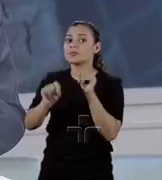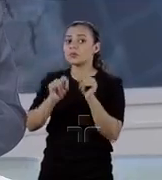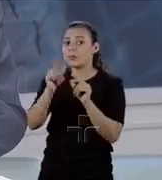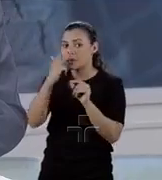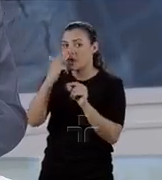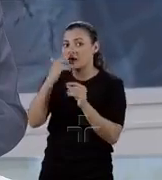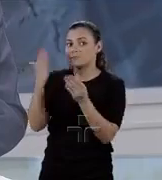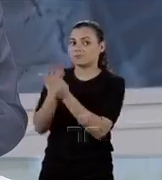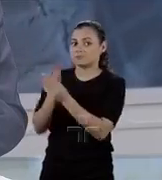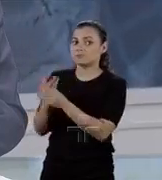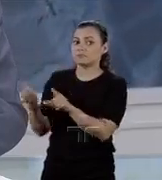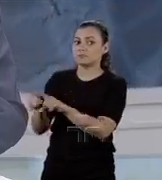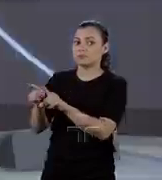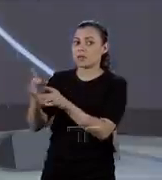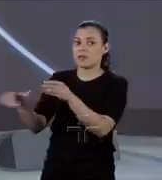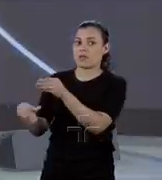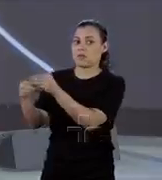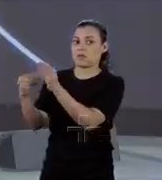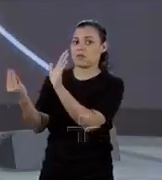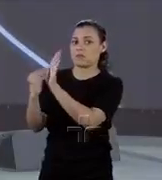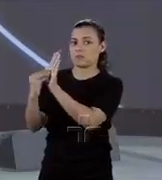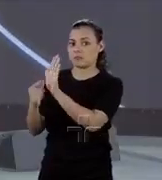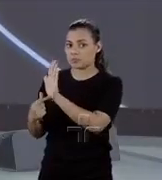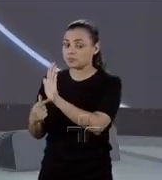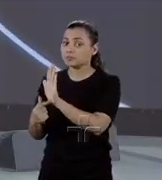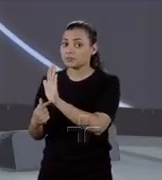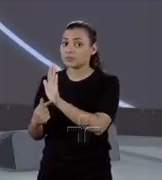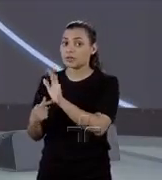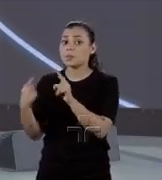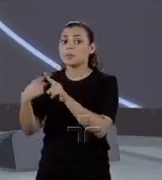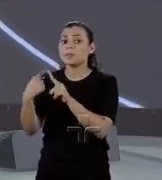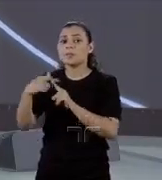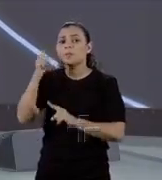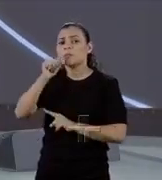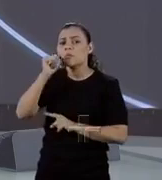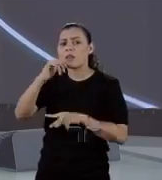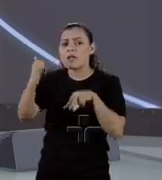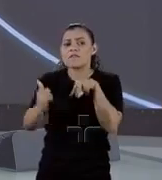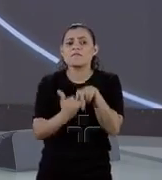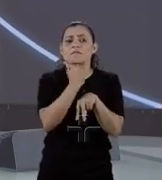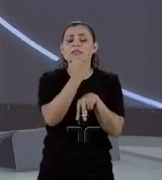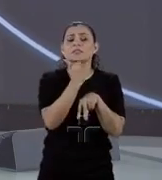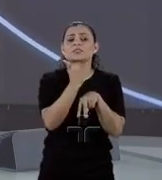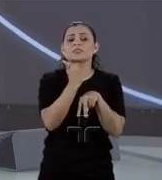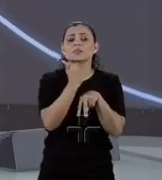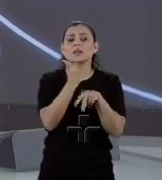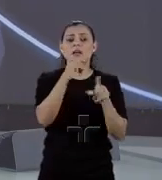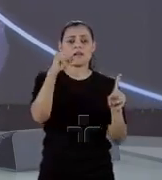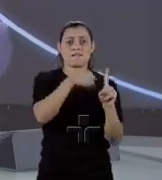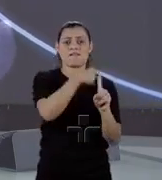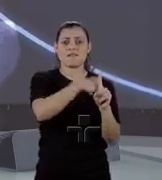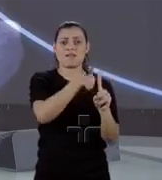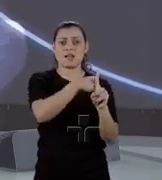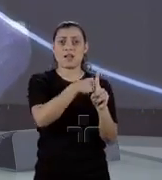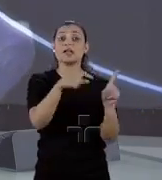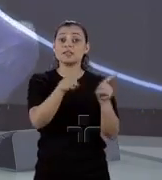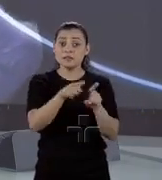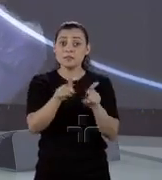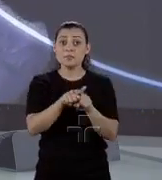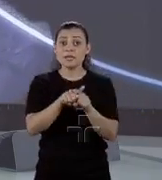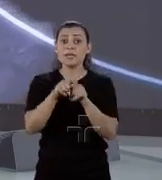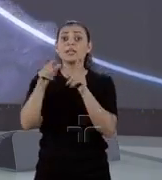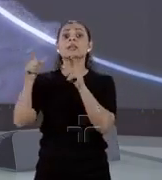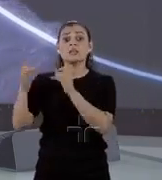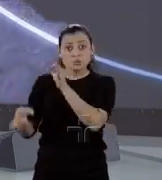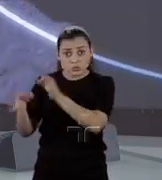CNJ. Bom, é a dupla violência aí, não? Porque a mulher é vítima da violência pelo agressor e depois é vítima da violência, então,